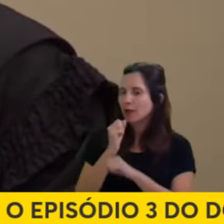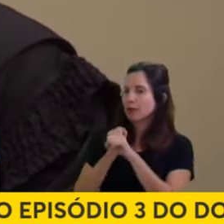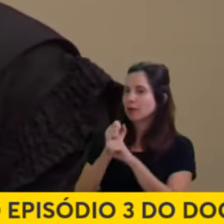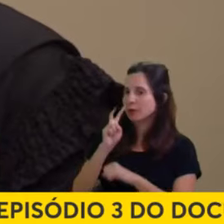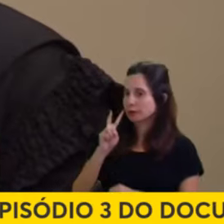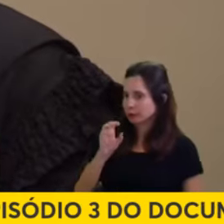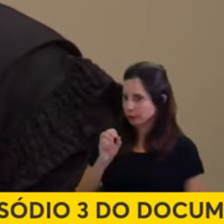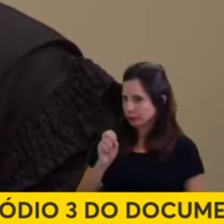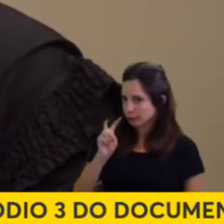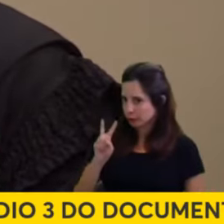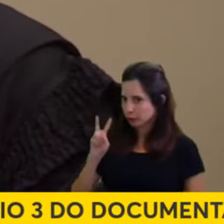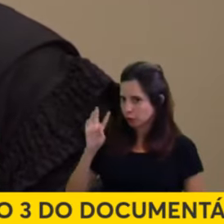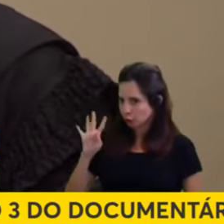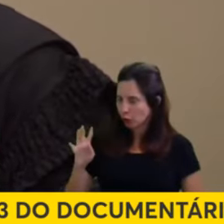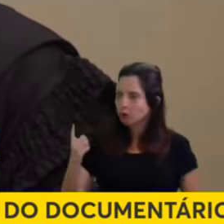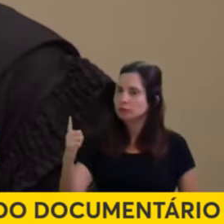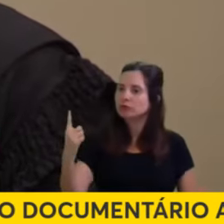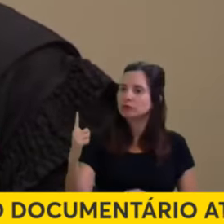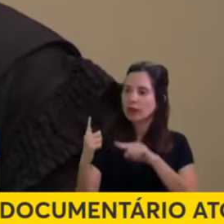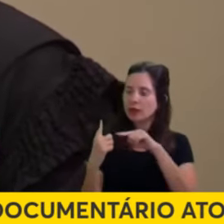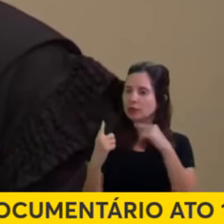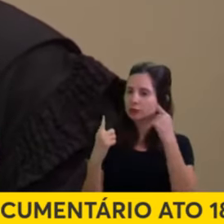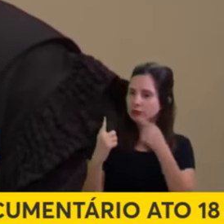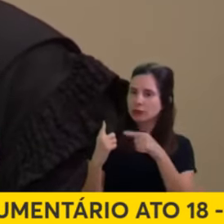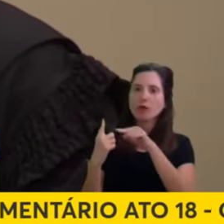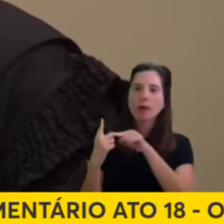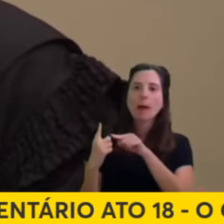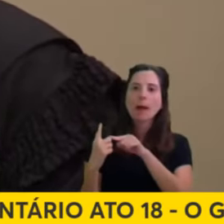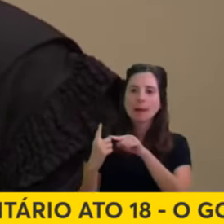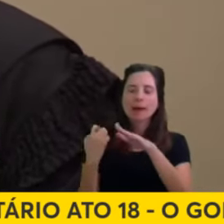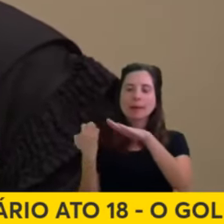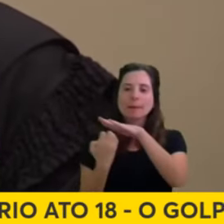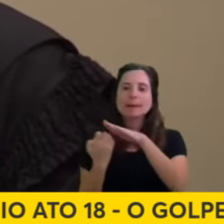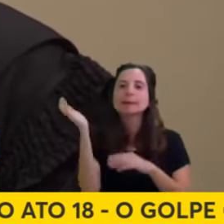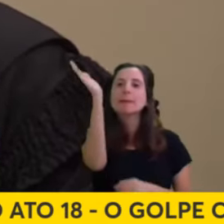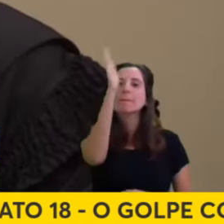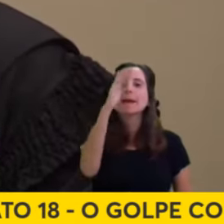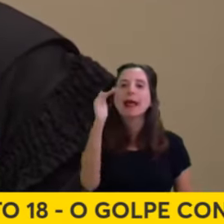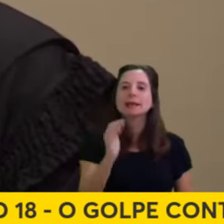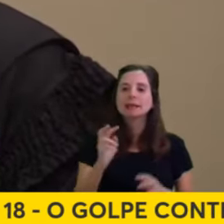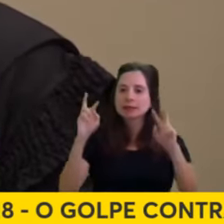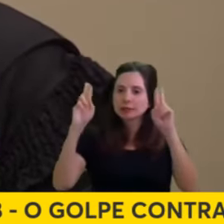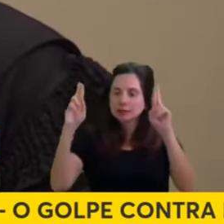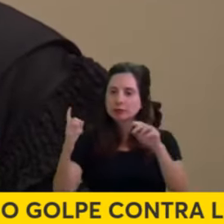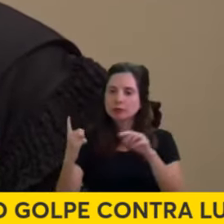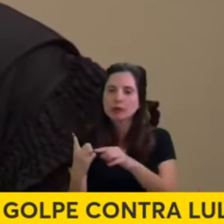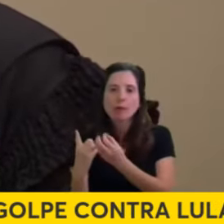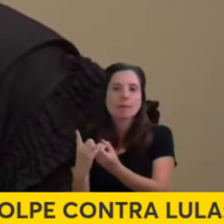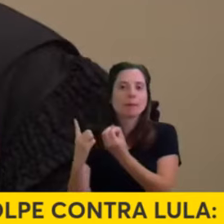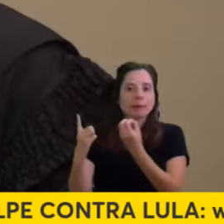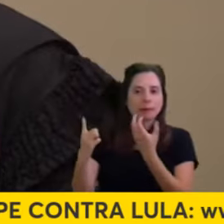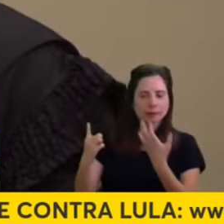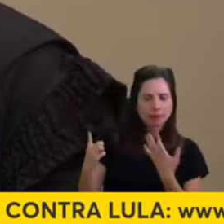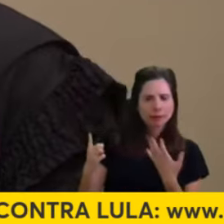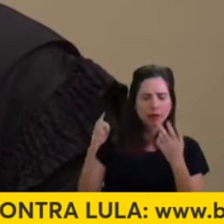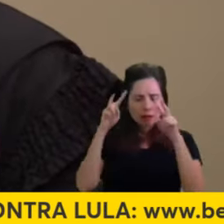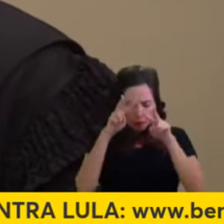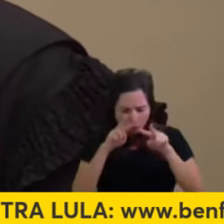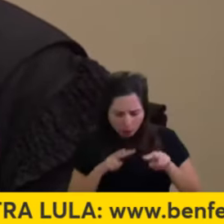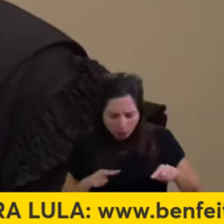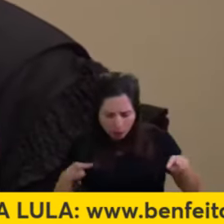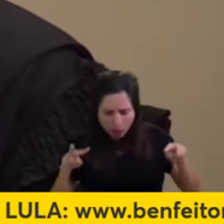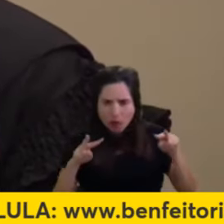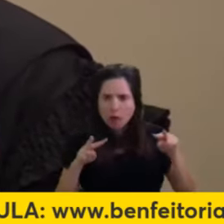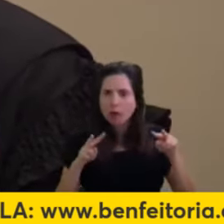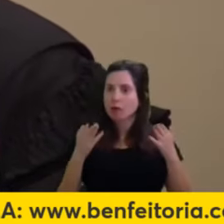meu gabinete um dos advogados da Federação Brasil de esperança dos memoriais que me foram entregues em tal ocasião chamou atenção a existência de com